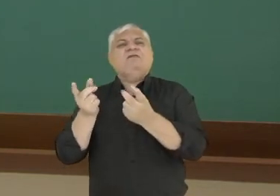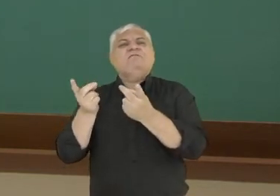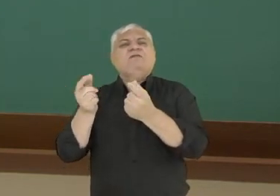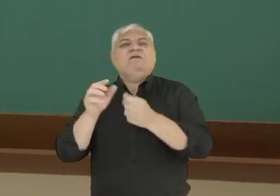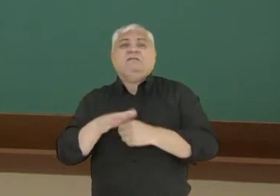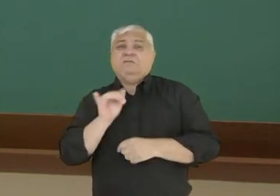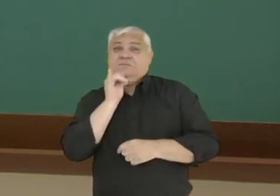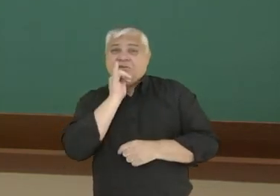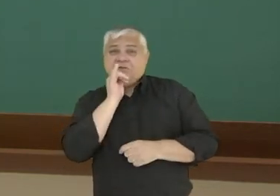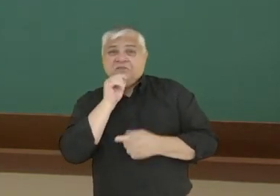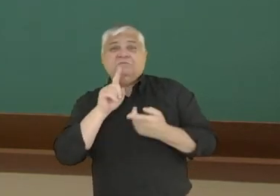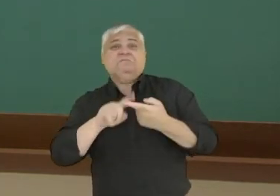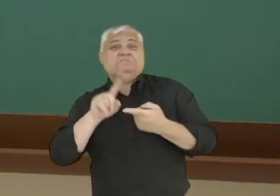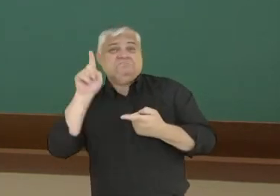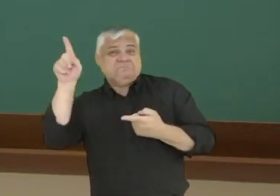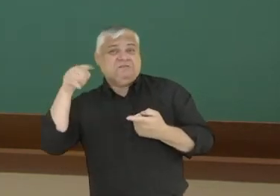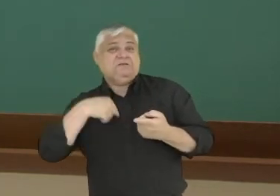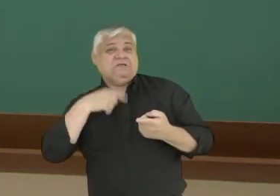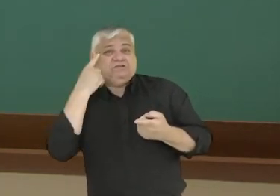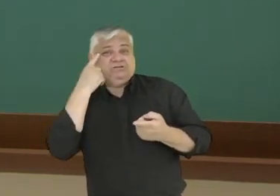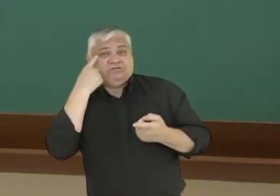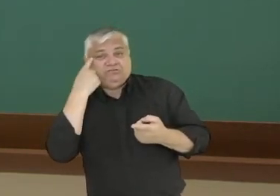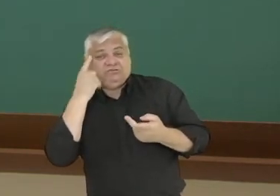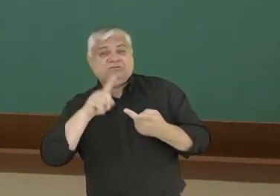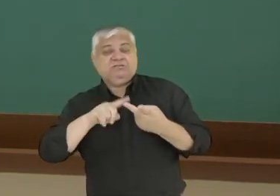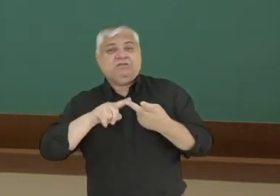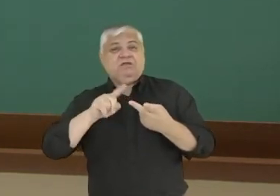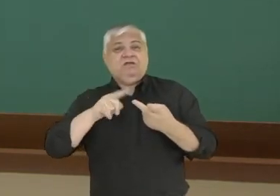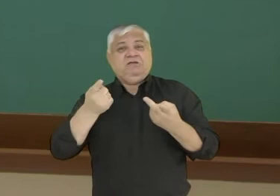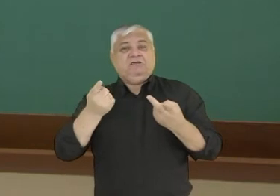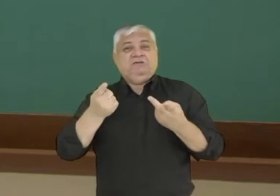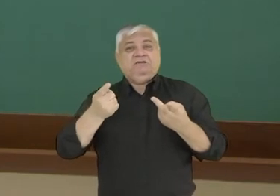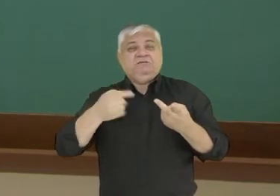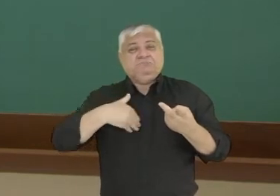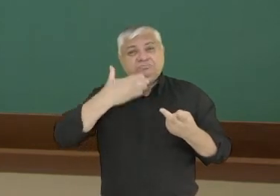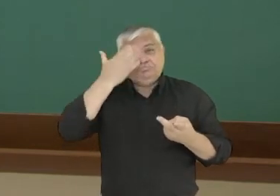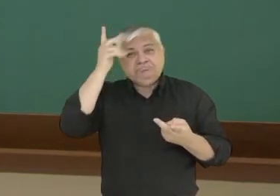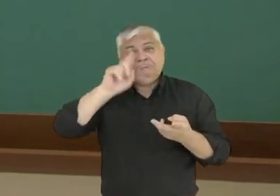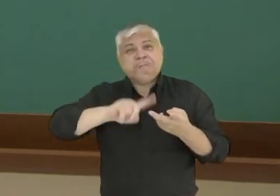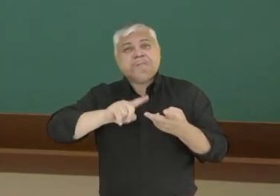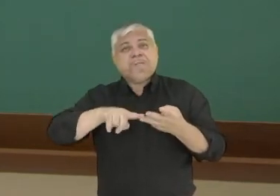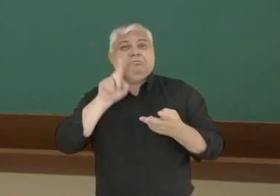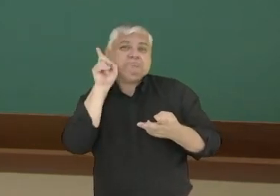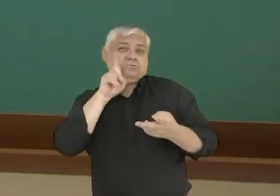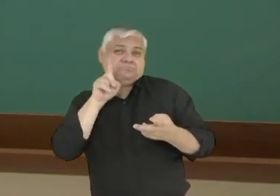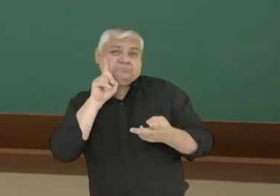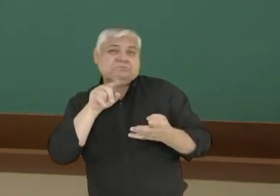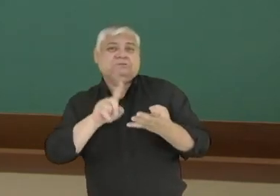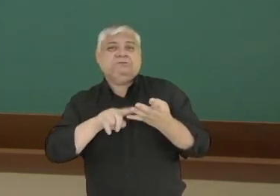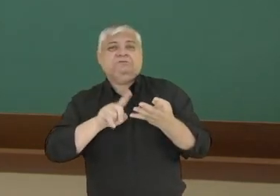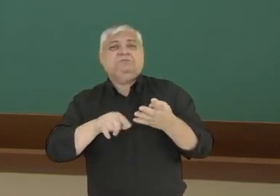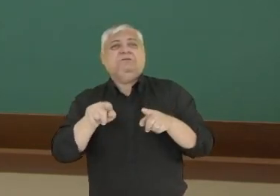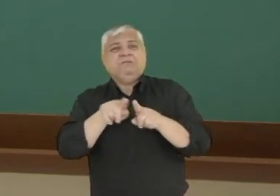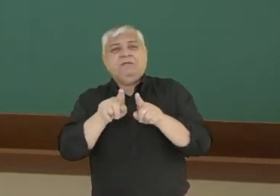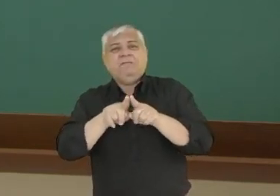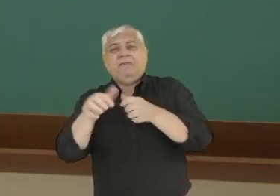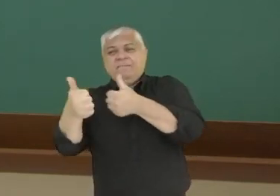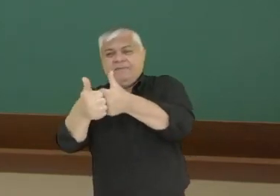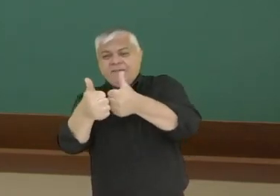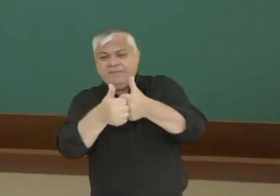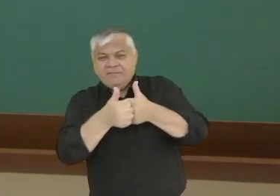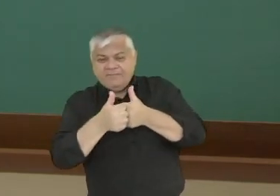locais como Oriente Médio países do Oriente Médio na China nos Estados Unidos e ainda para os países vizinhos